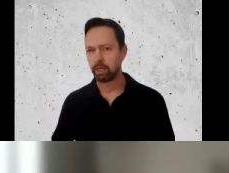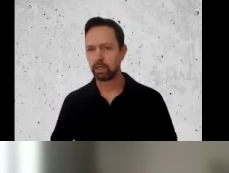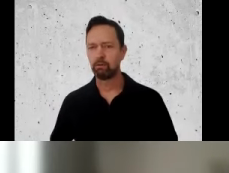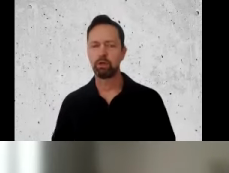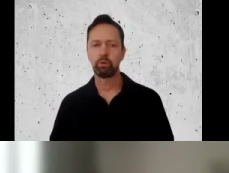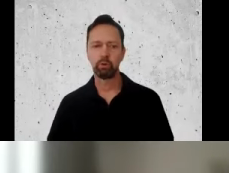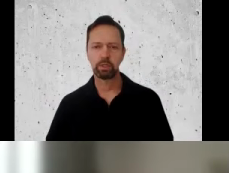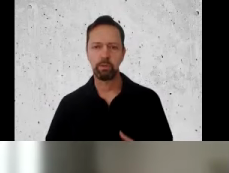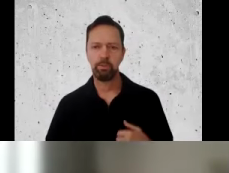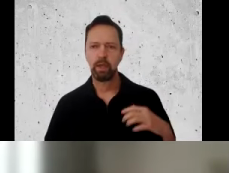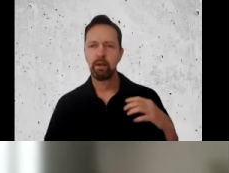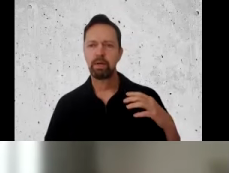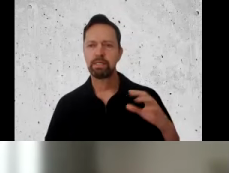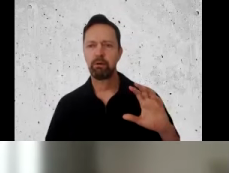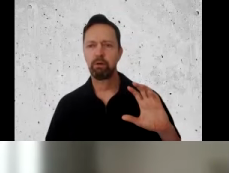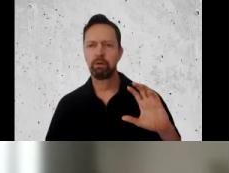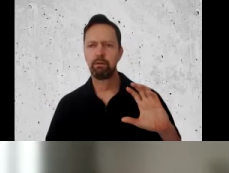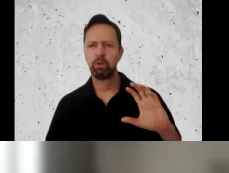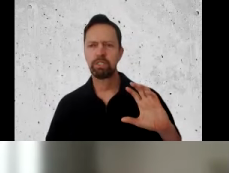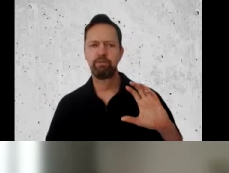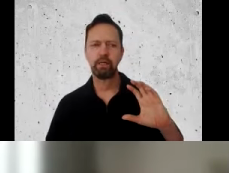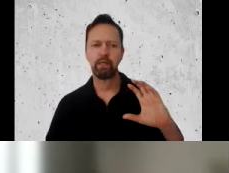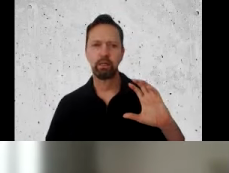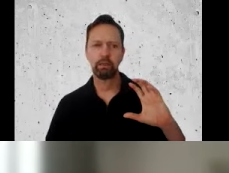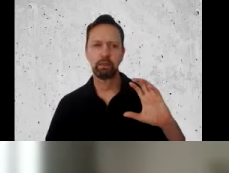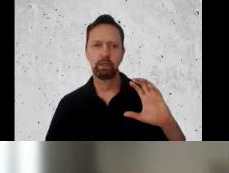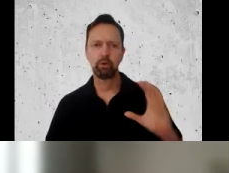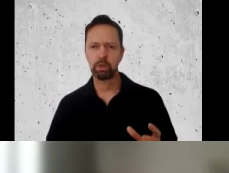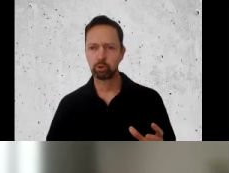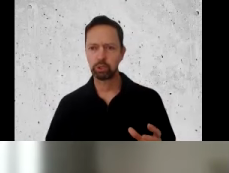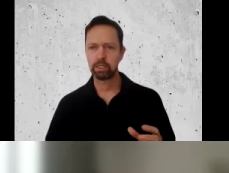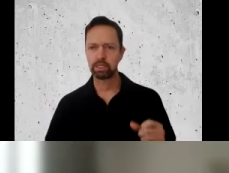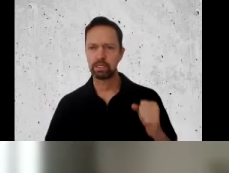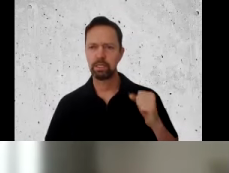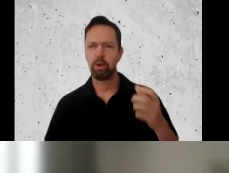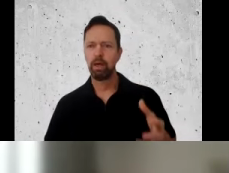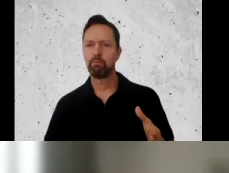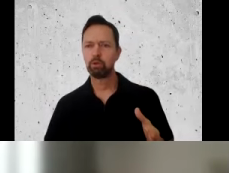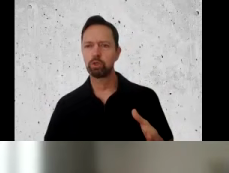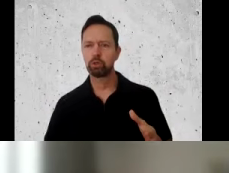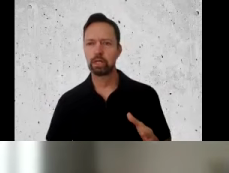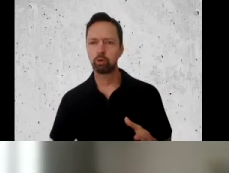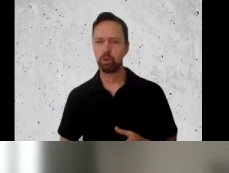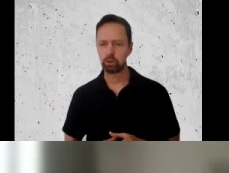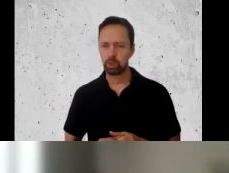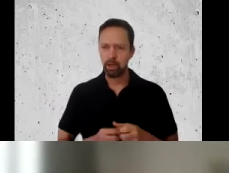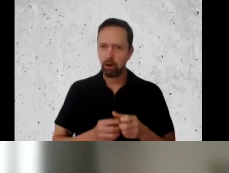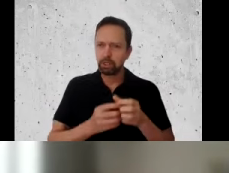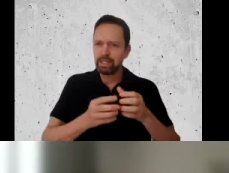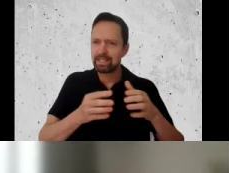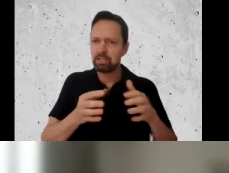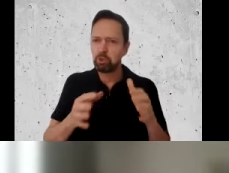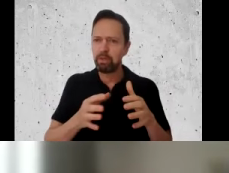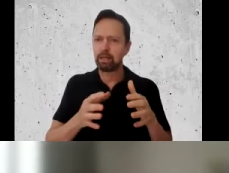Douglas North, tem que ler Ronald Coase também, mas quando você fala economia dos custos de transação é muito associada com isso, que é